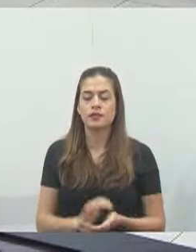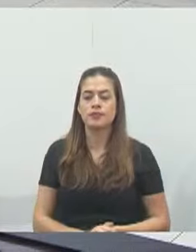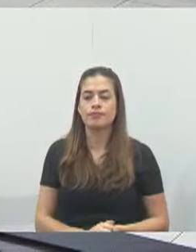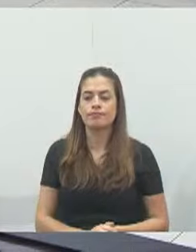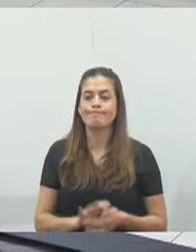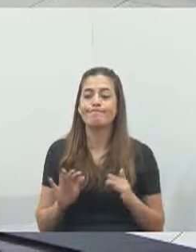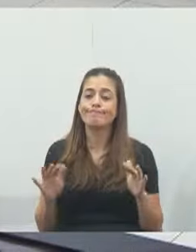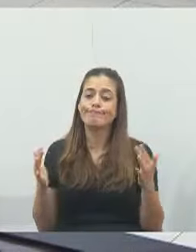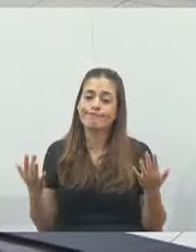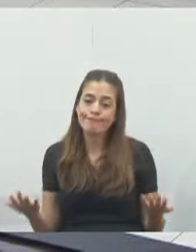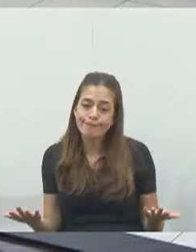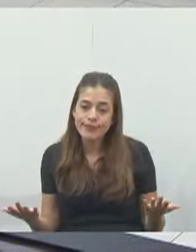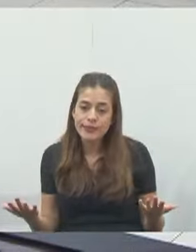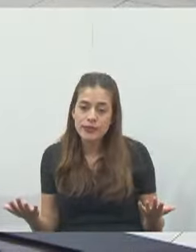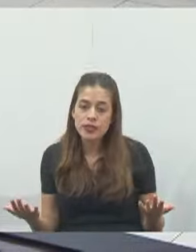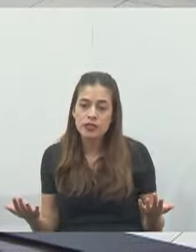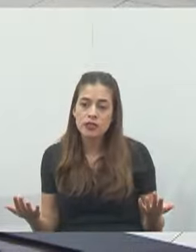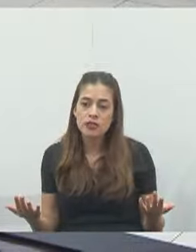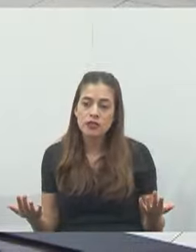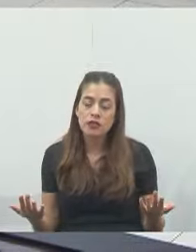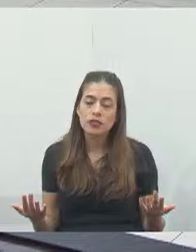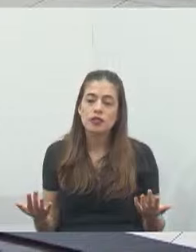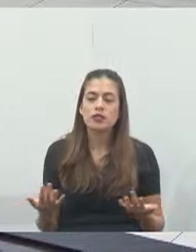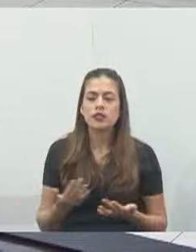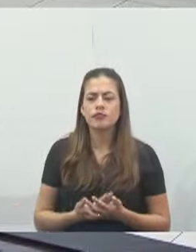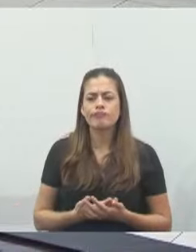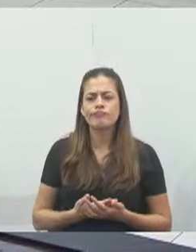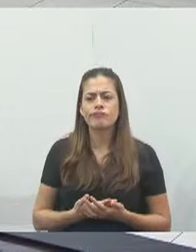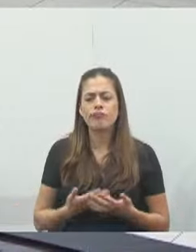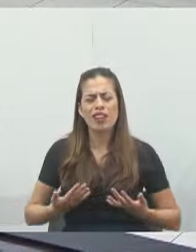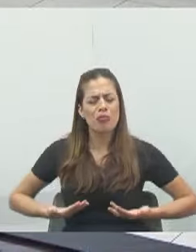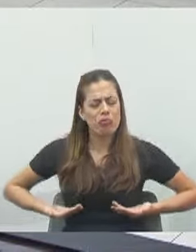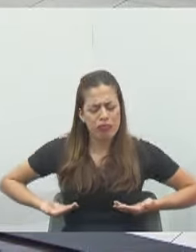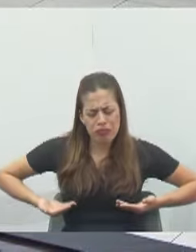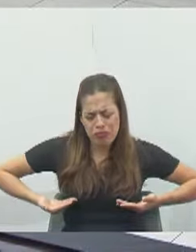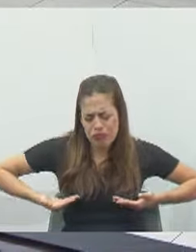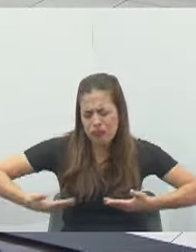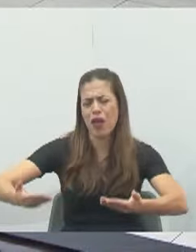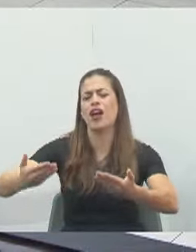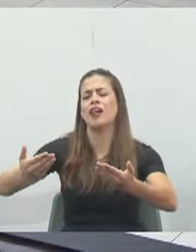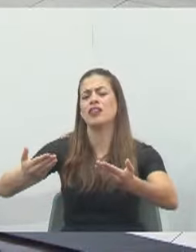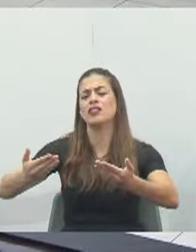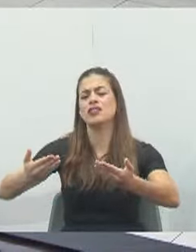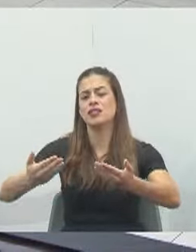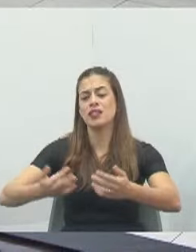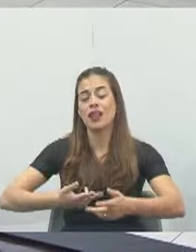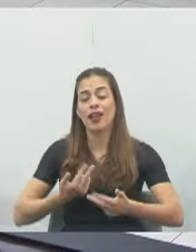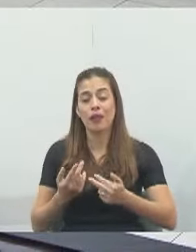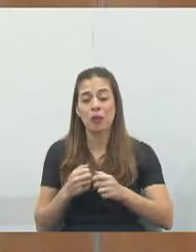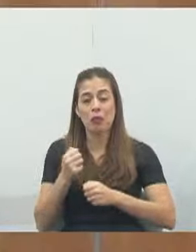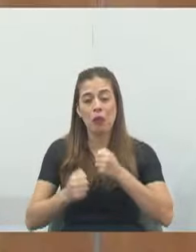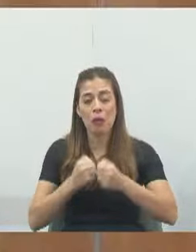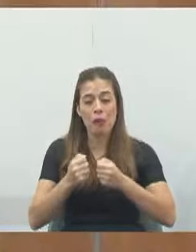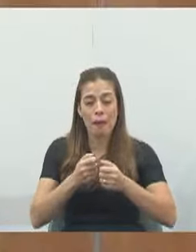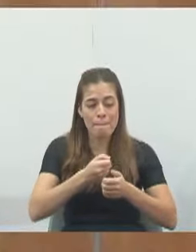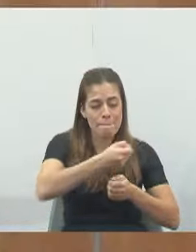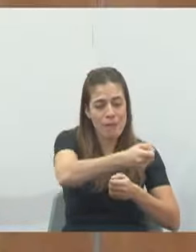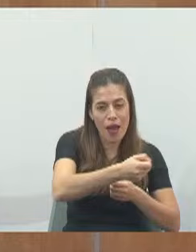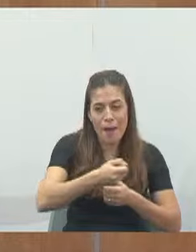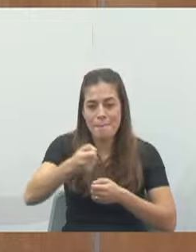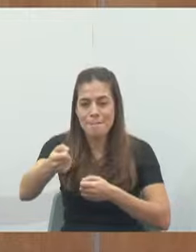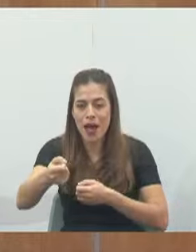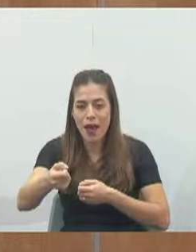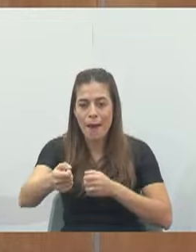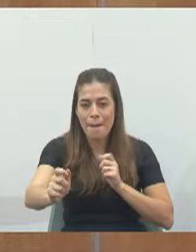Pessoal, então, eu estive, né, e me entreguei ao máximo. É como uma corrida de bastão, onde você tem que dar